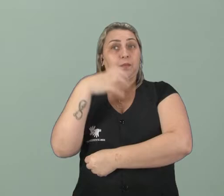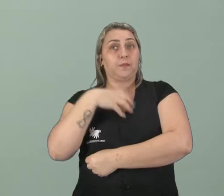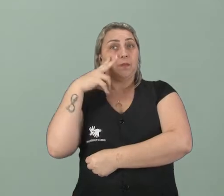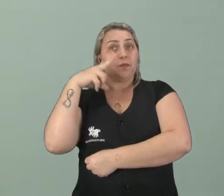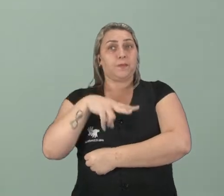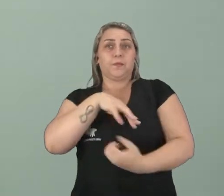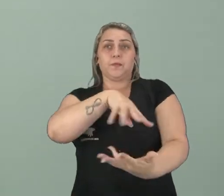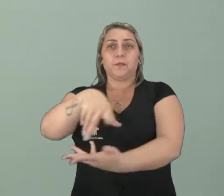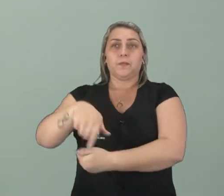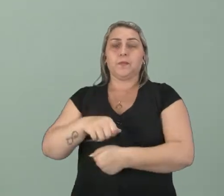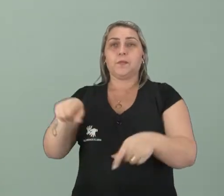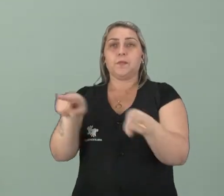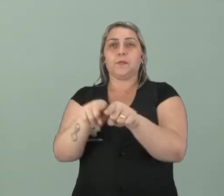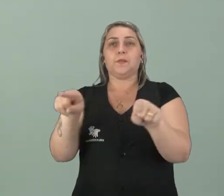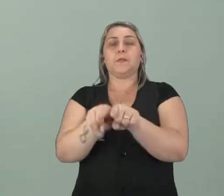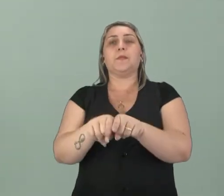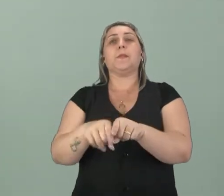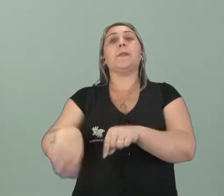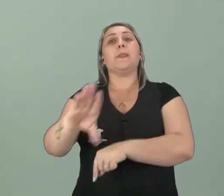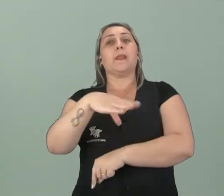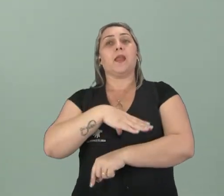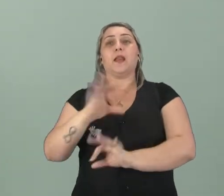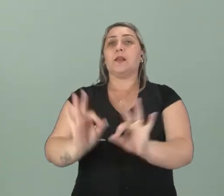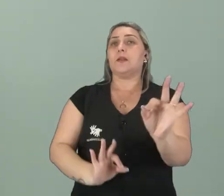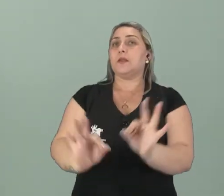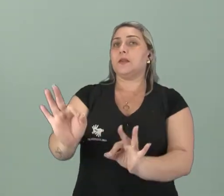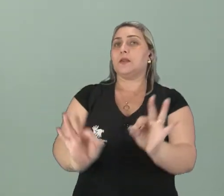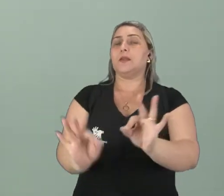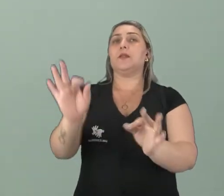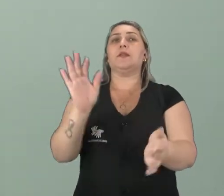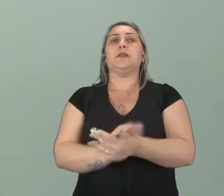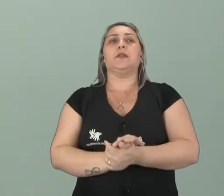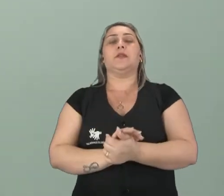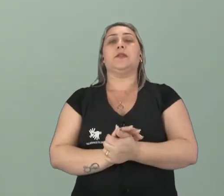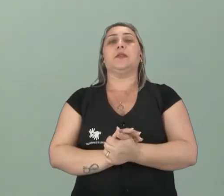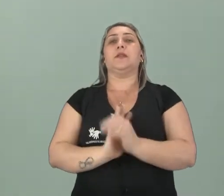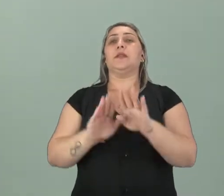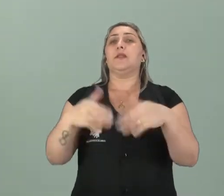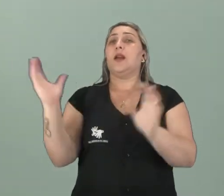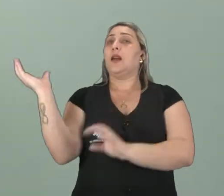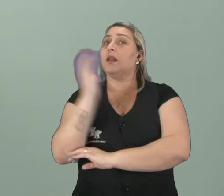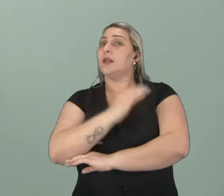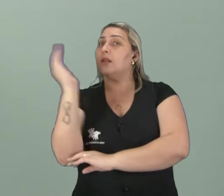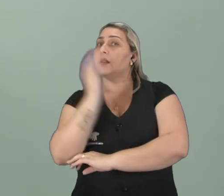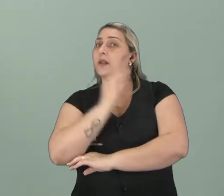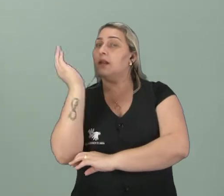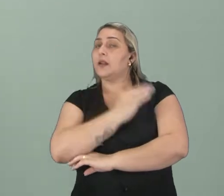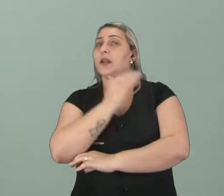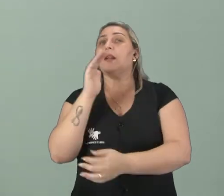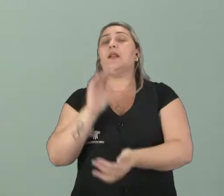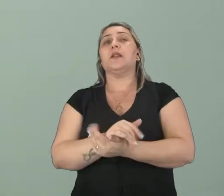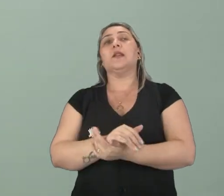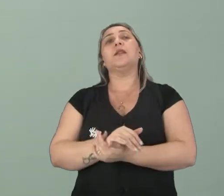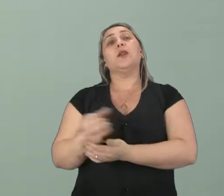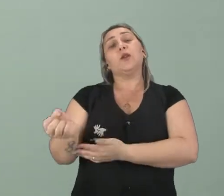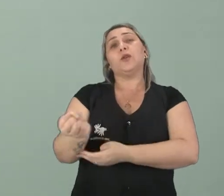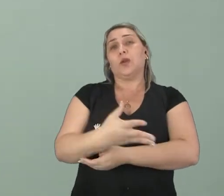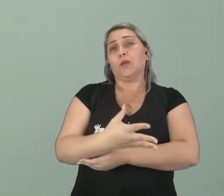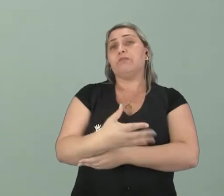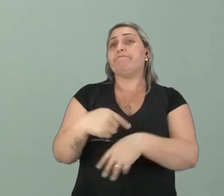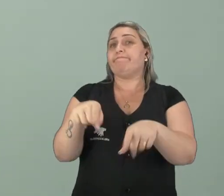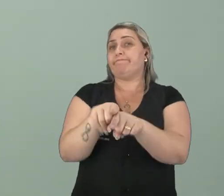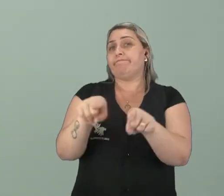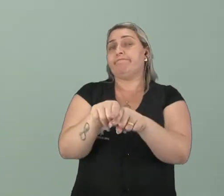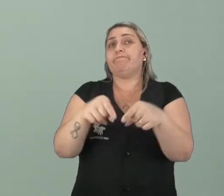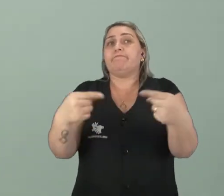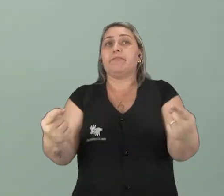ver o mundo e a forma como as cidades se organizavam. Foi de forma acelerada, apesar de ser recente, foi